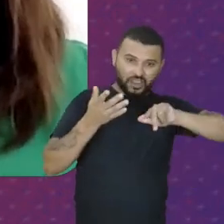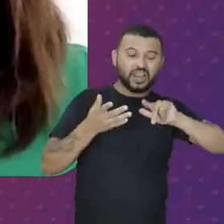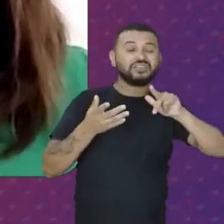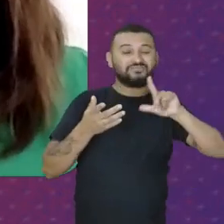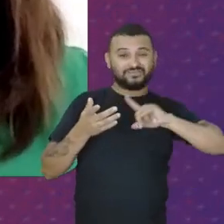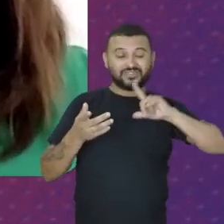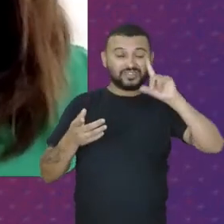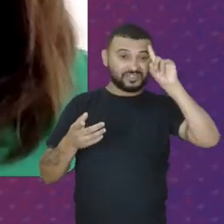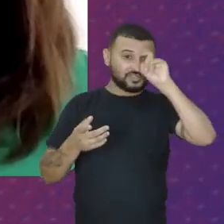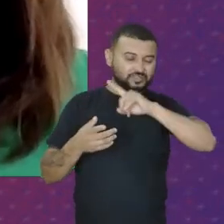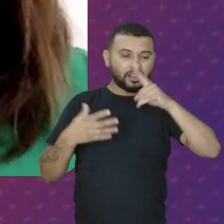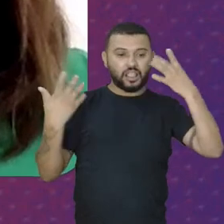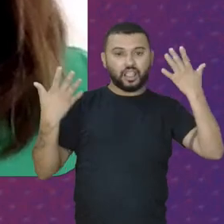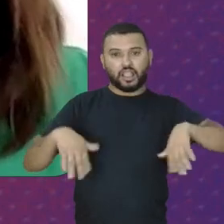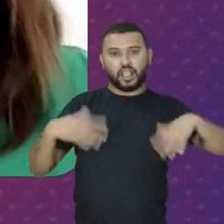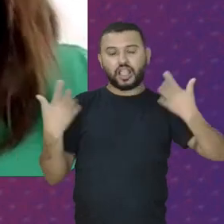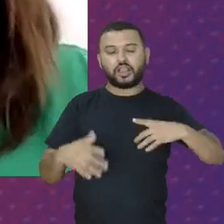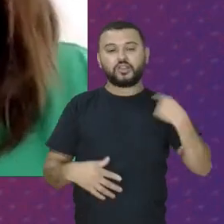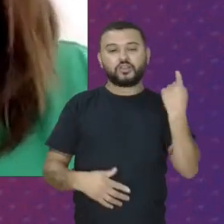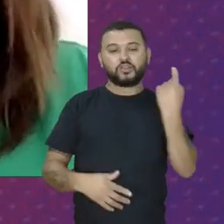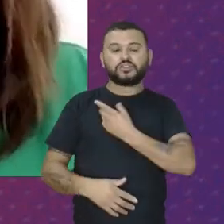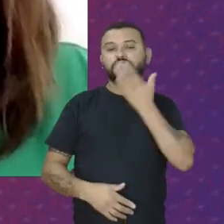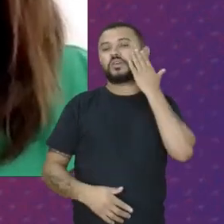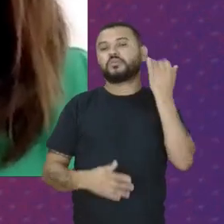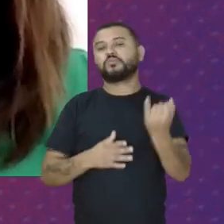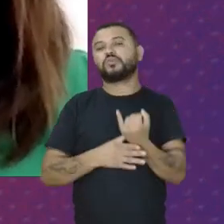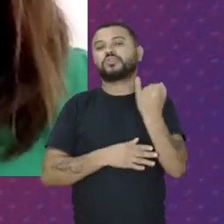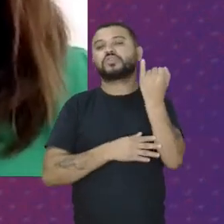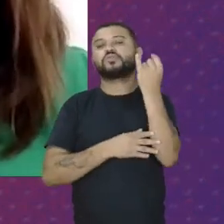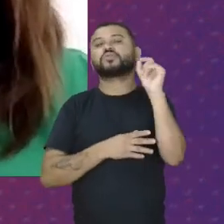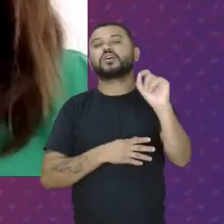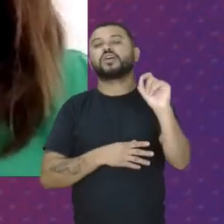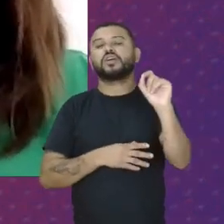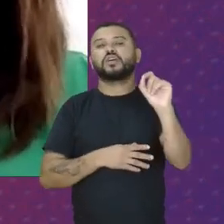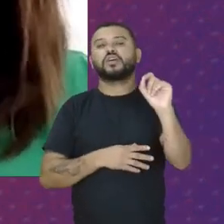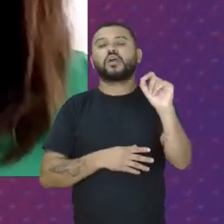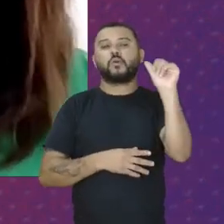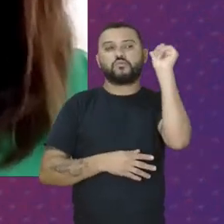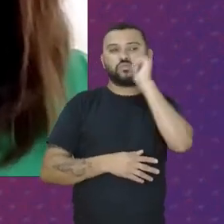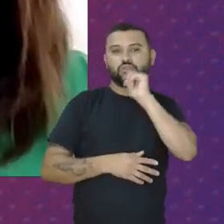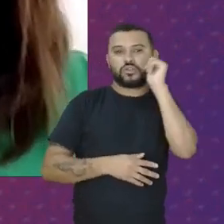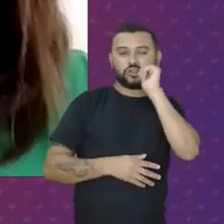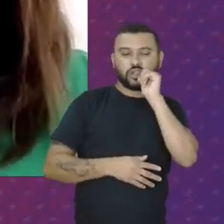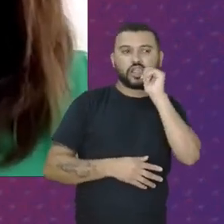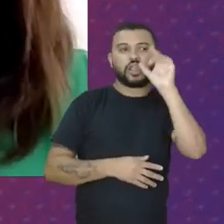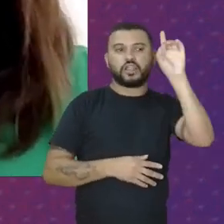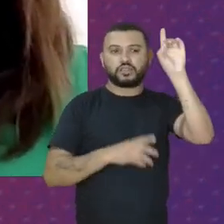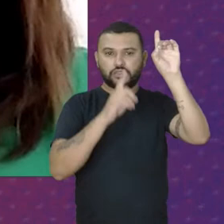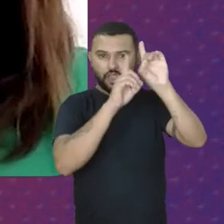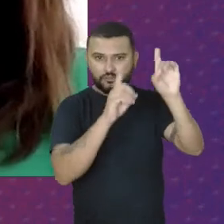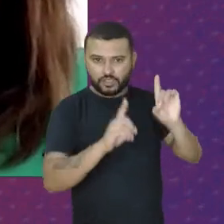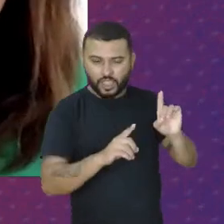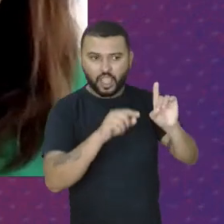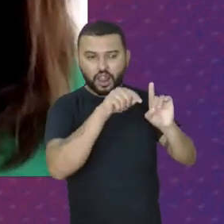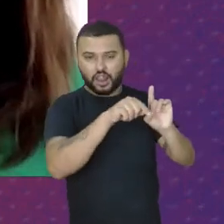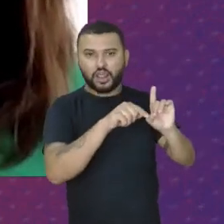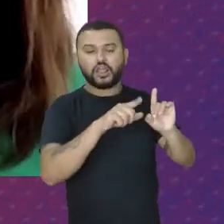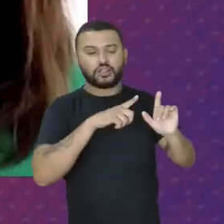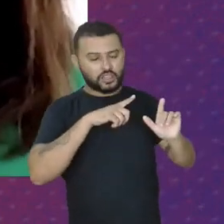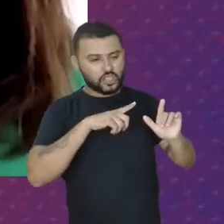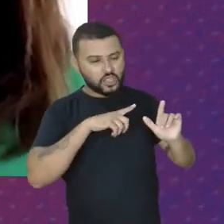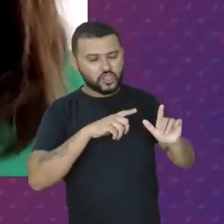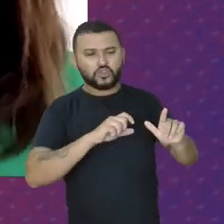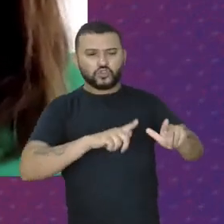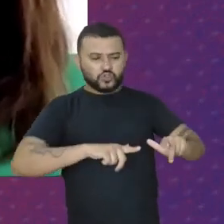obstáculos, né? Mas o mais importante nisso tudo é que as mulheres com deficiência elas têm